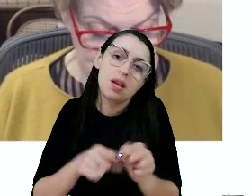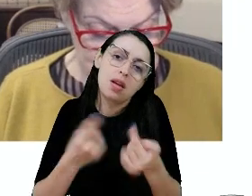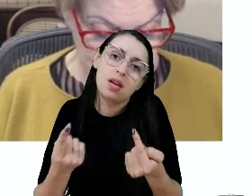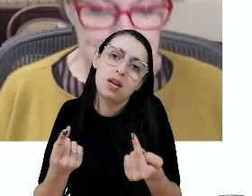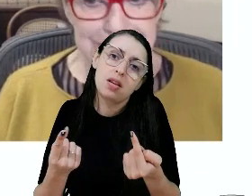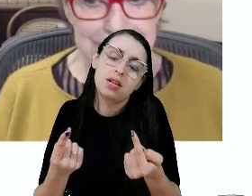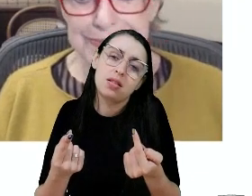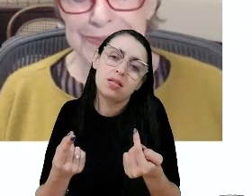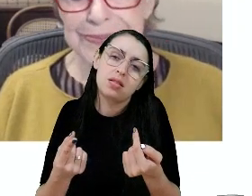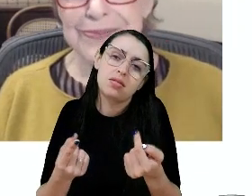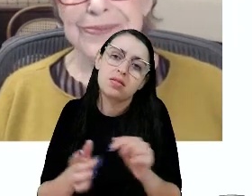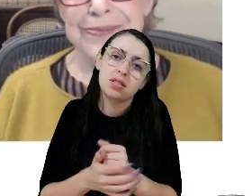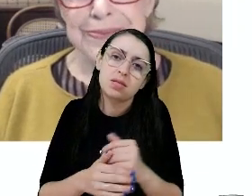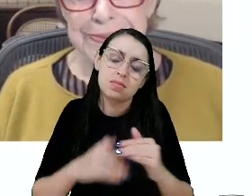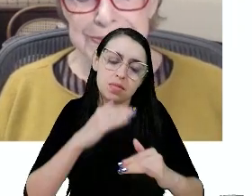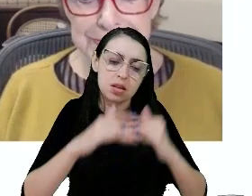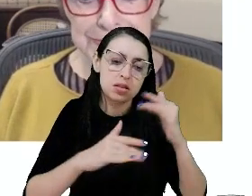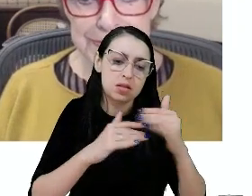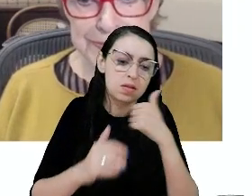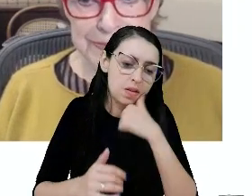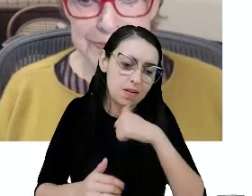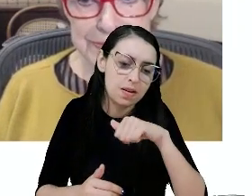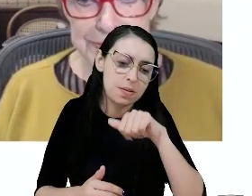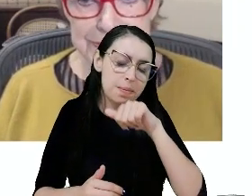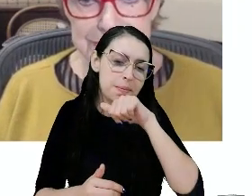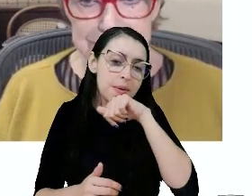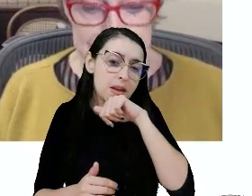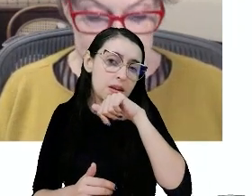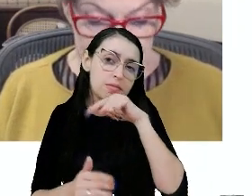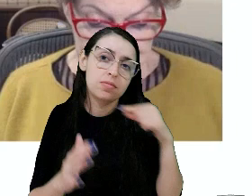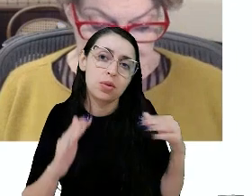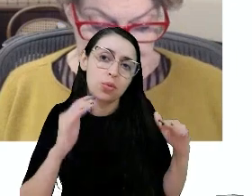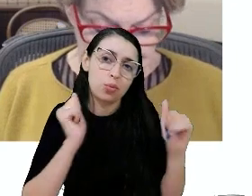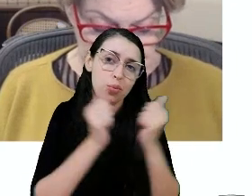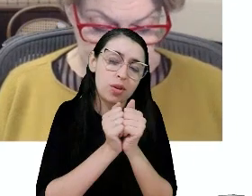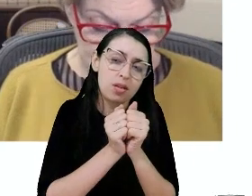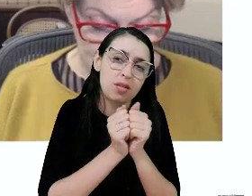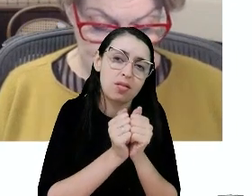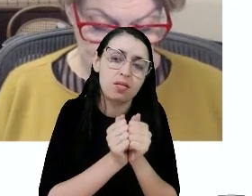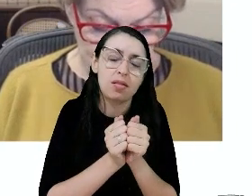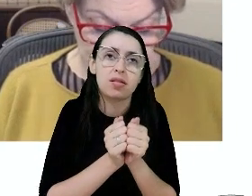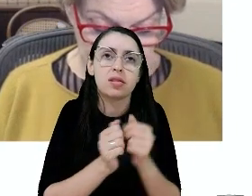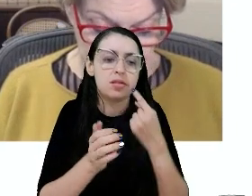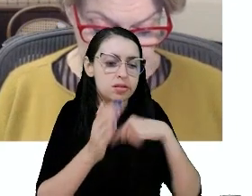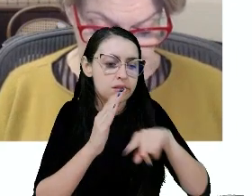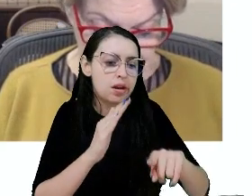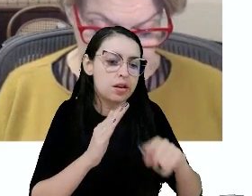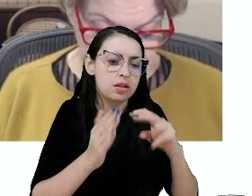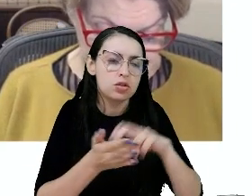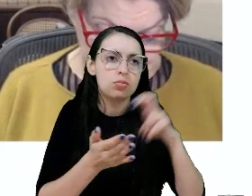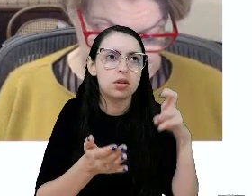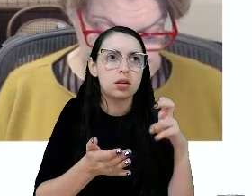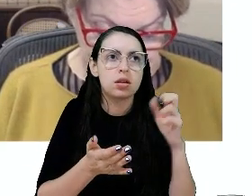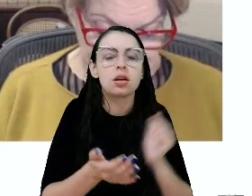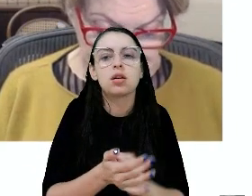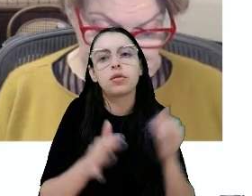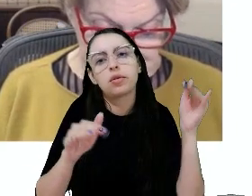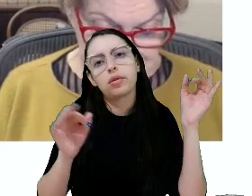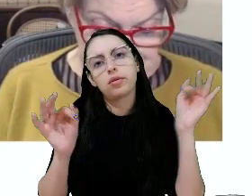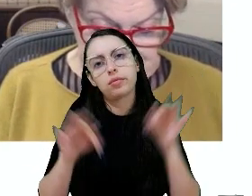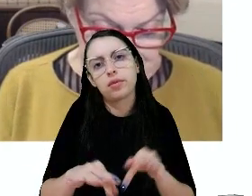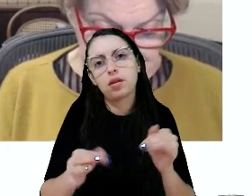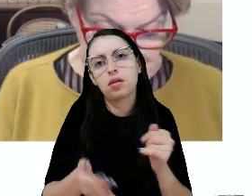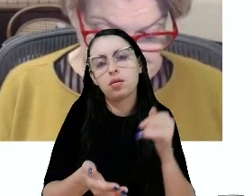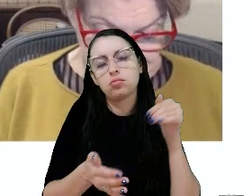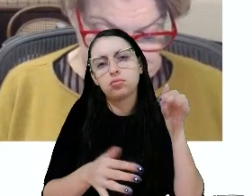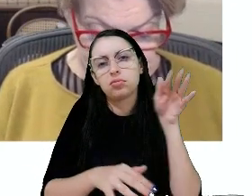Só que minha mãe não conseguiu acompanhar esse processo, porque minha mãe saía de manhã, chegava no final da tarde, depois ia